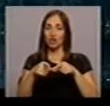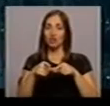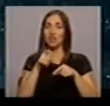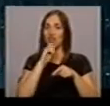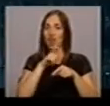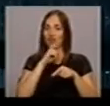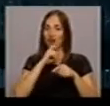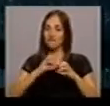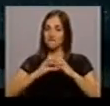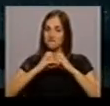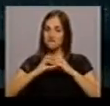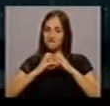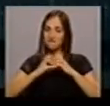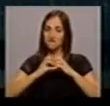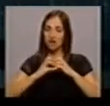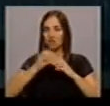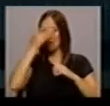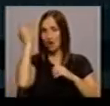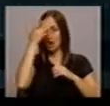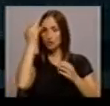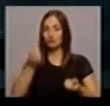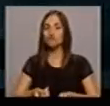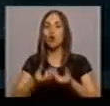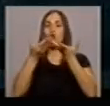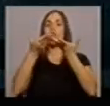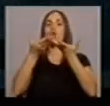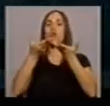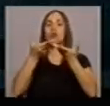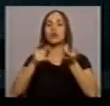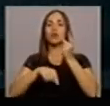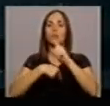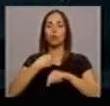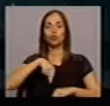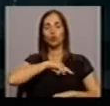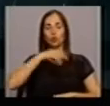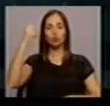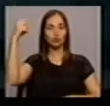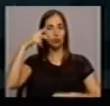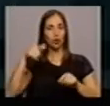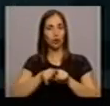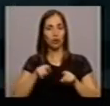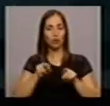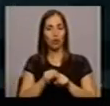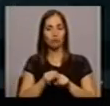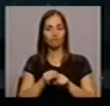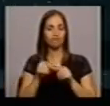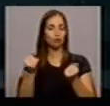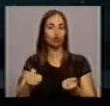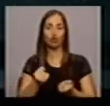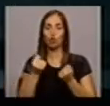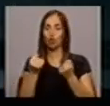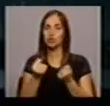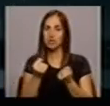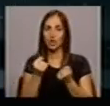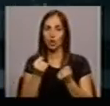estrelas com grande facilidade e depois o nosso Sol faz parte daquele caso em que não conseguiu manter a sua